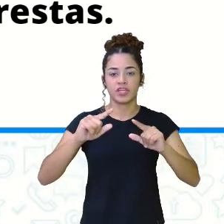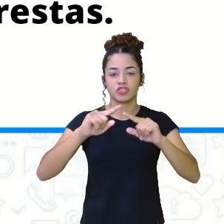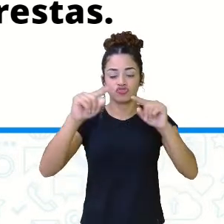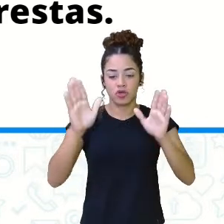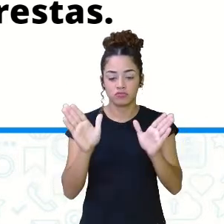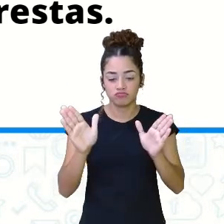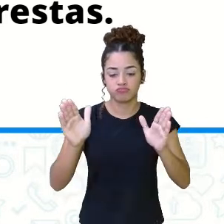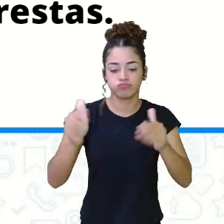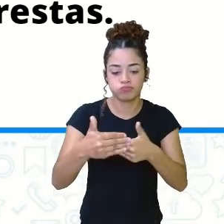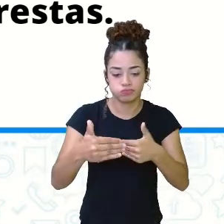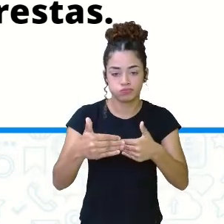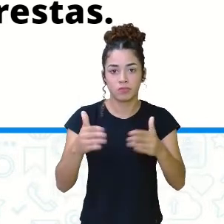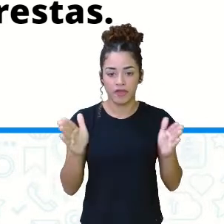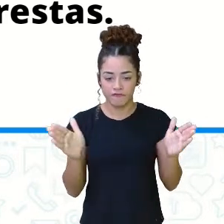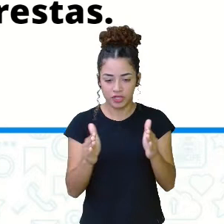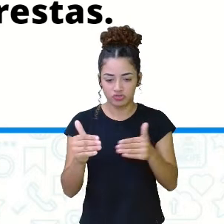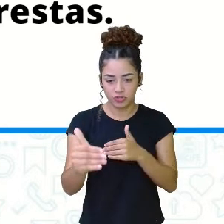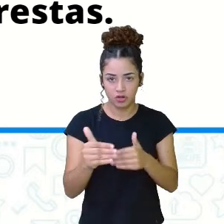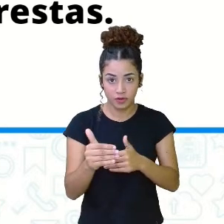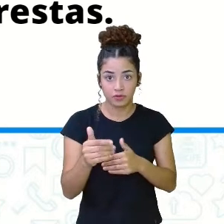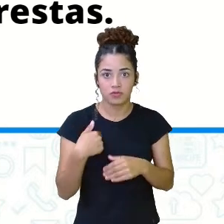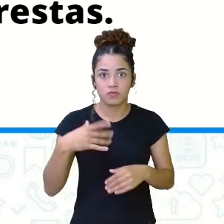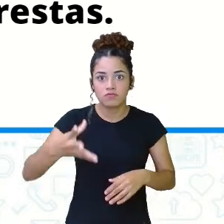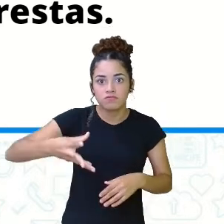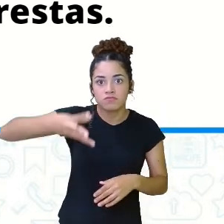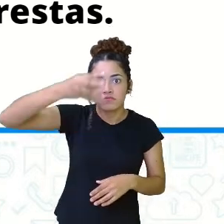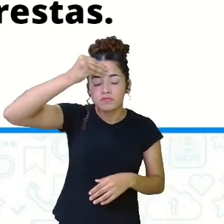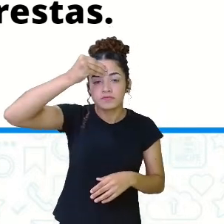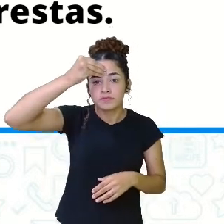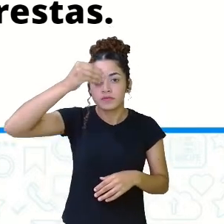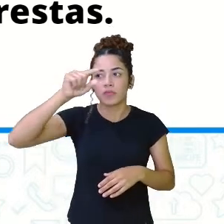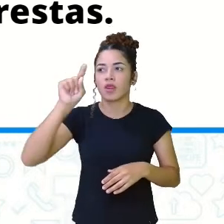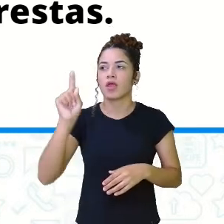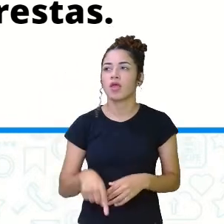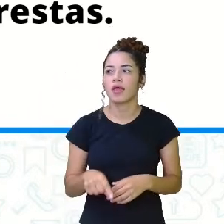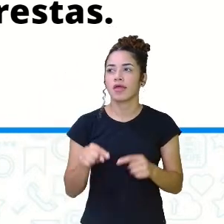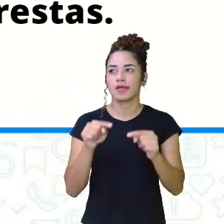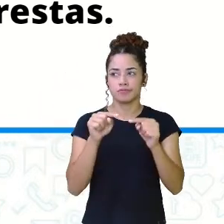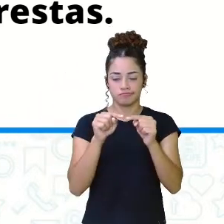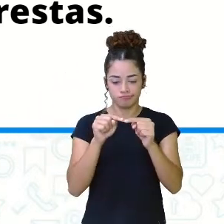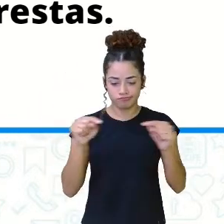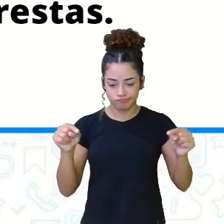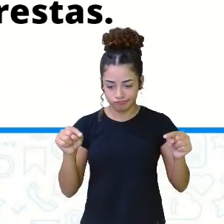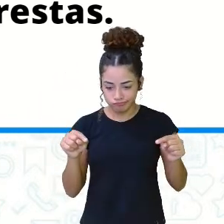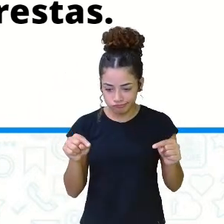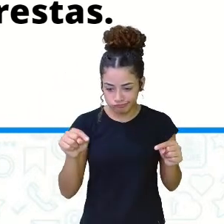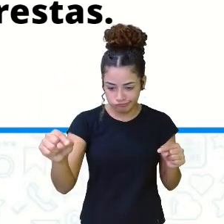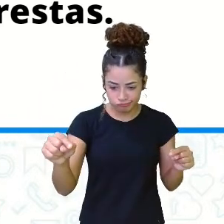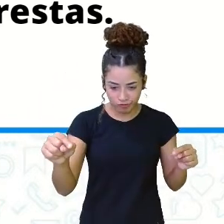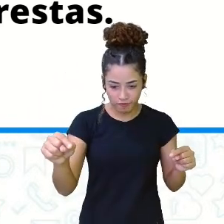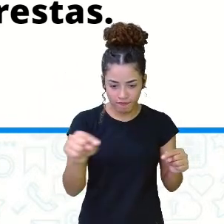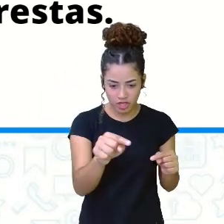fechados. Presta atenção e grava isso aí. São segmentos de retas